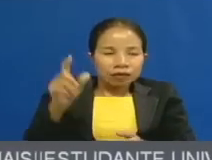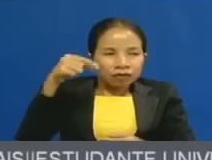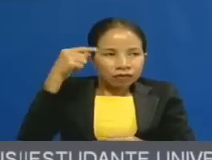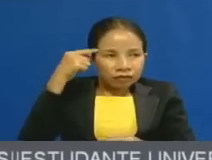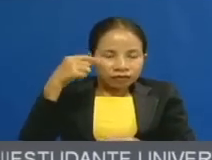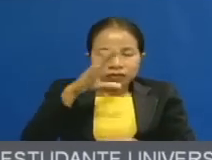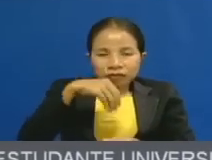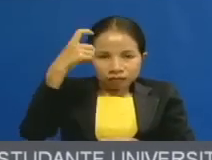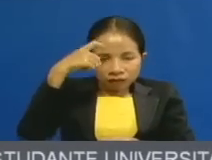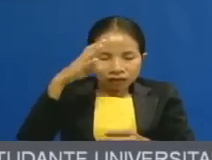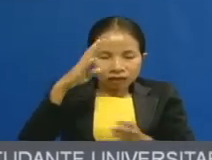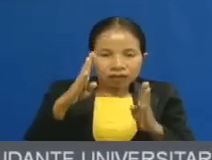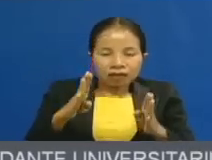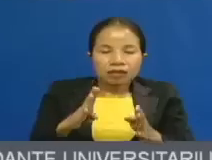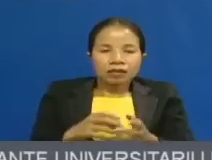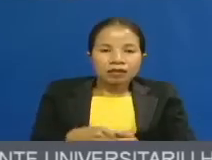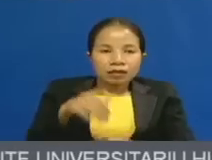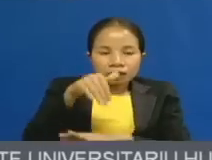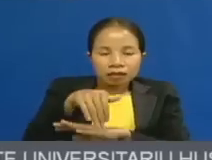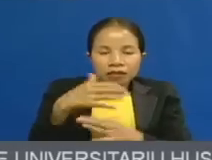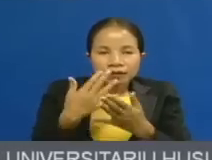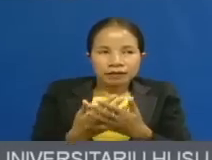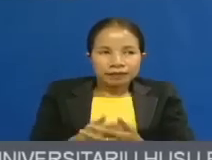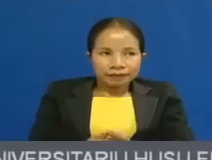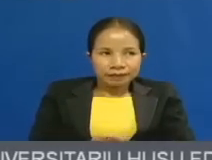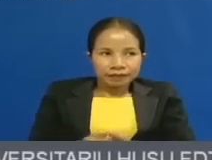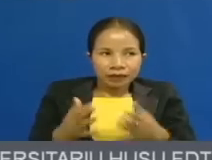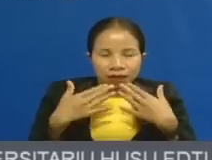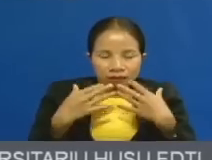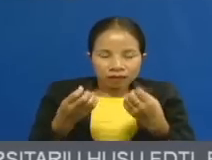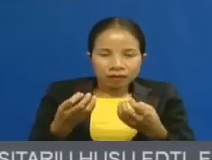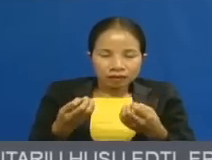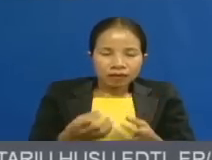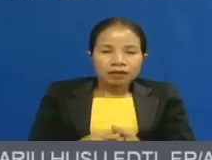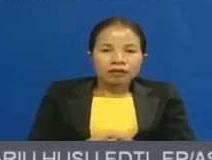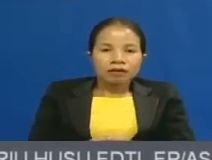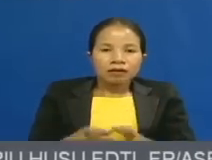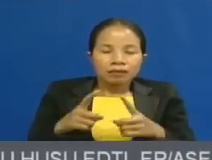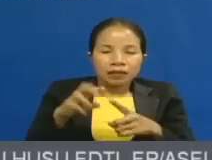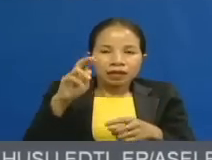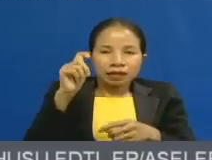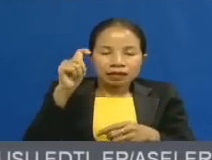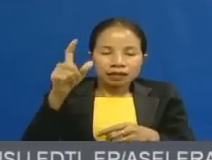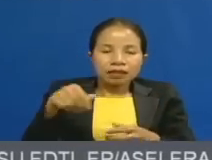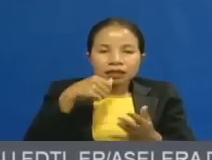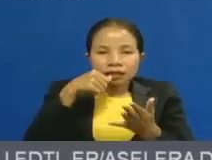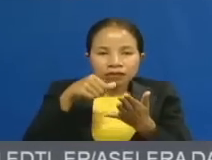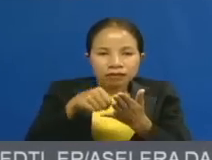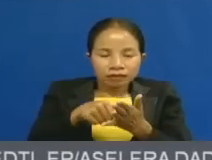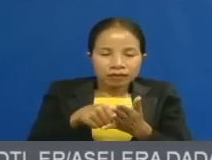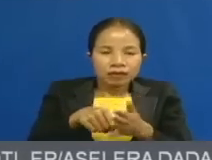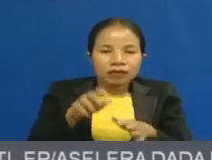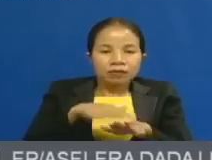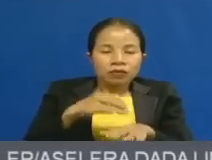nosso academista Valentim Ximenes, a Calandia. Calandia, obrigado Barakba, RTTL, nini a convite, convida